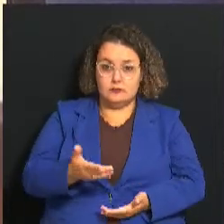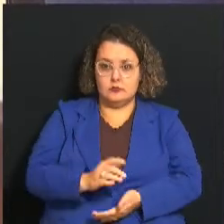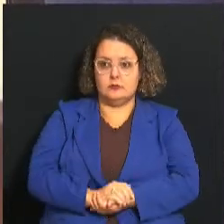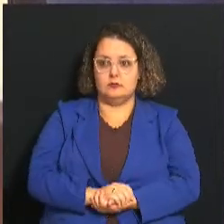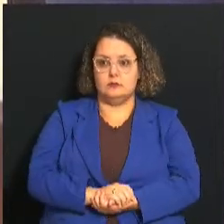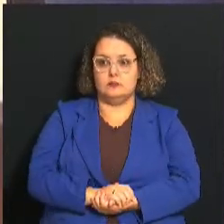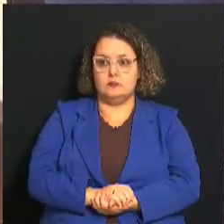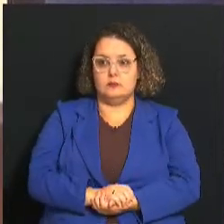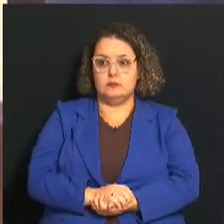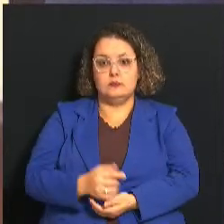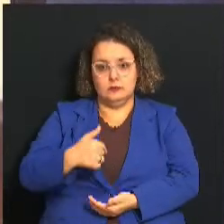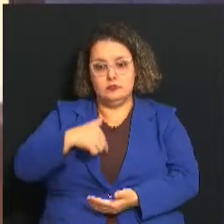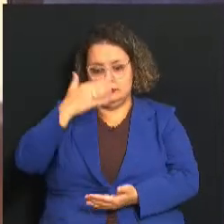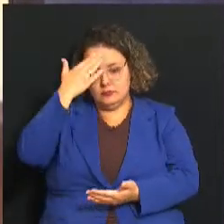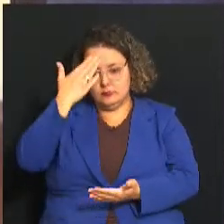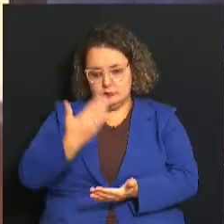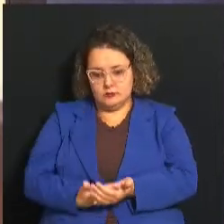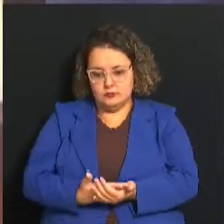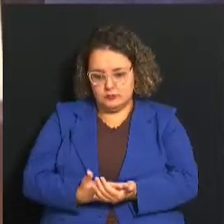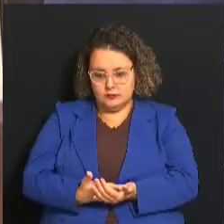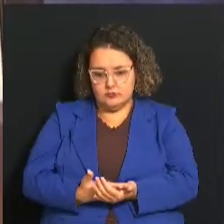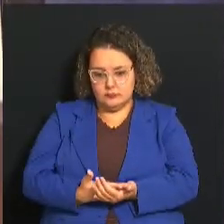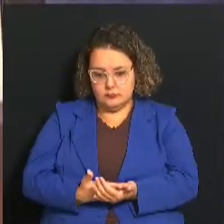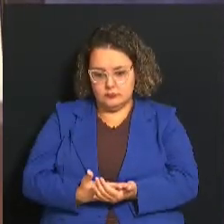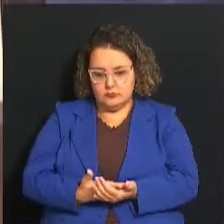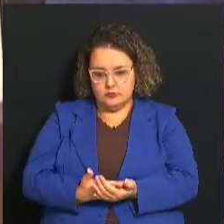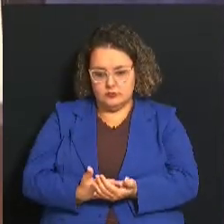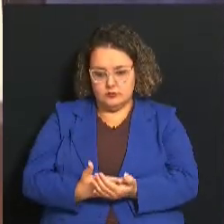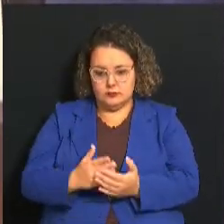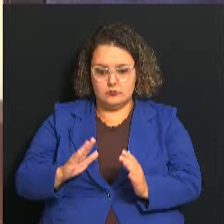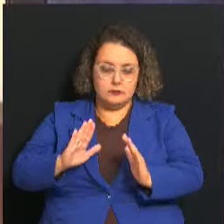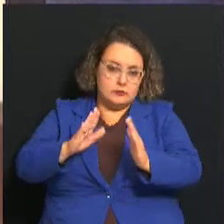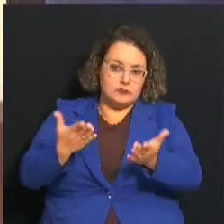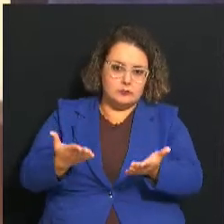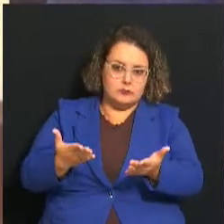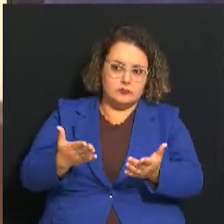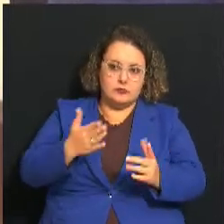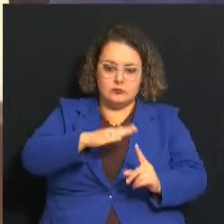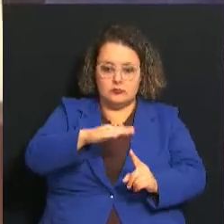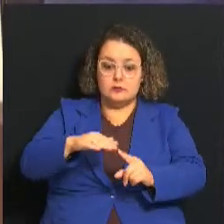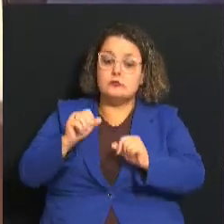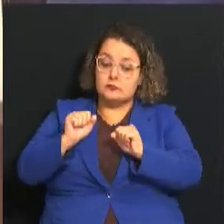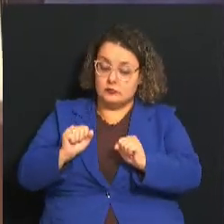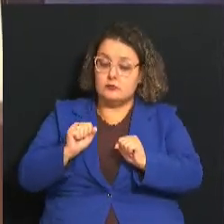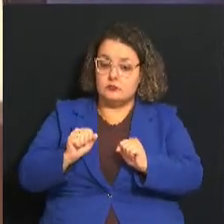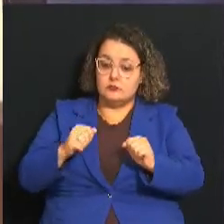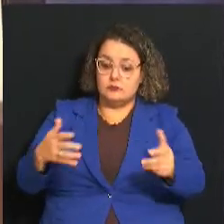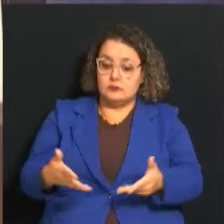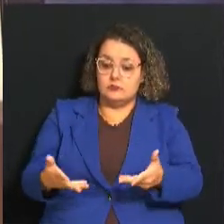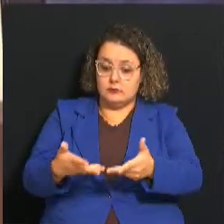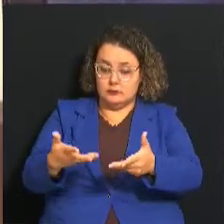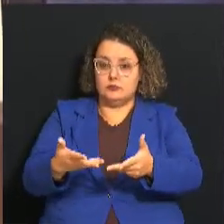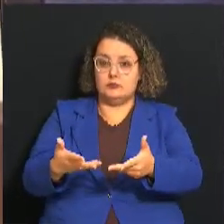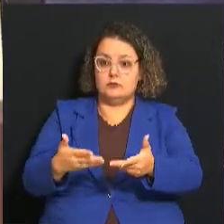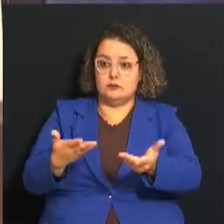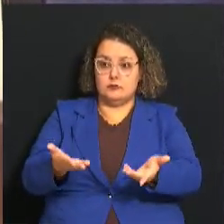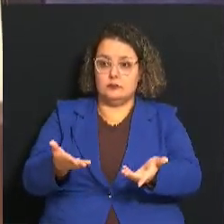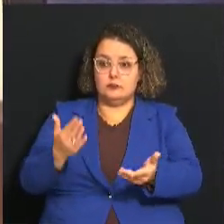creio que a frente ambientalista pode contribuir para isso, entende?